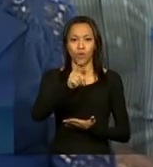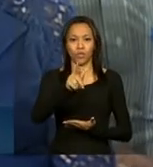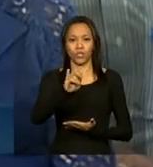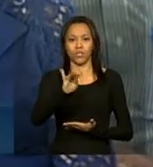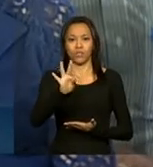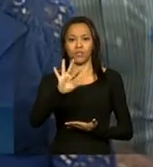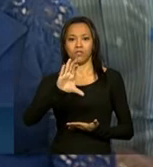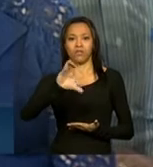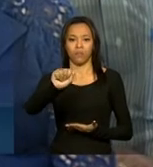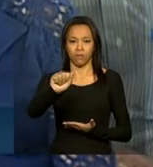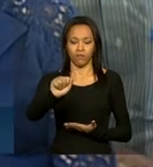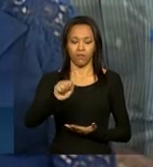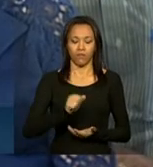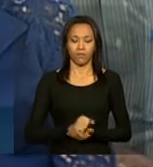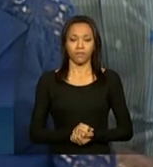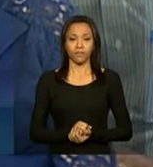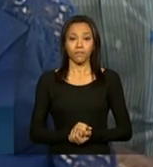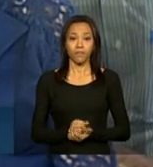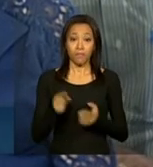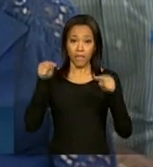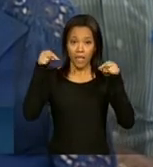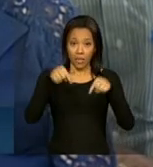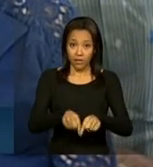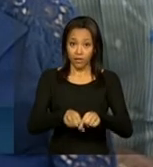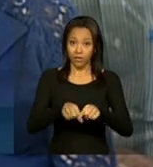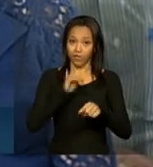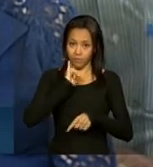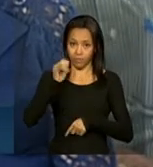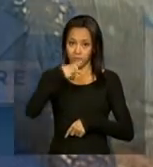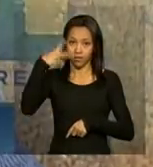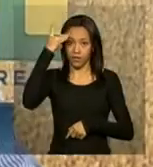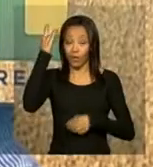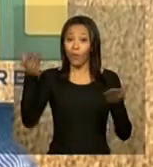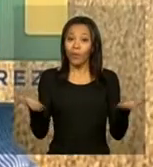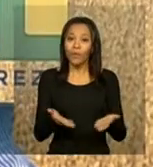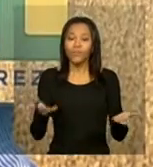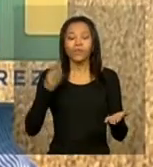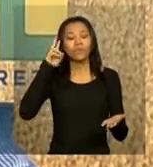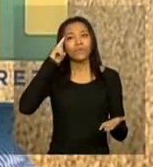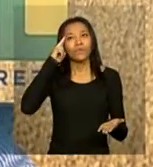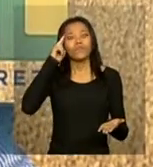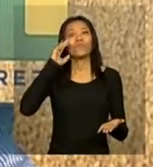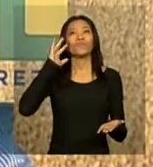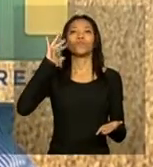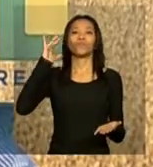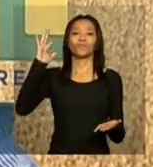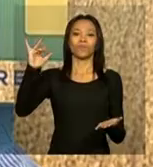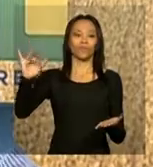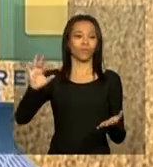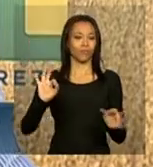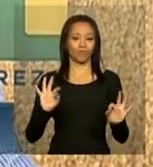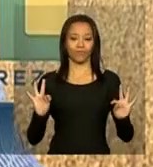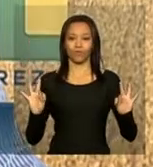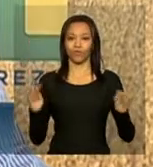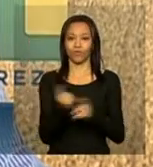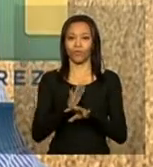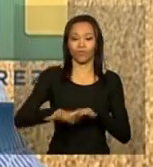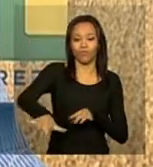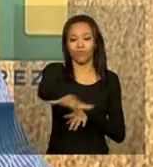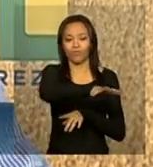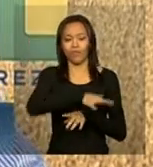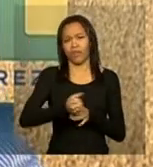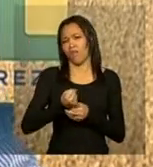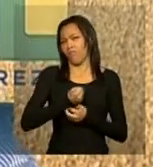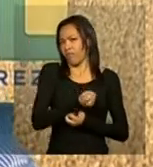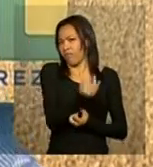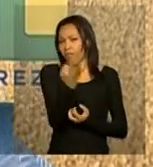Senhora presidenta, este é o sonho, é a redenção total desta região. Muitos